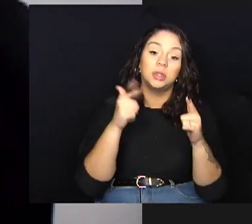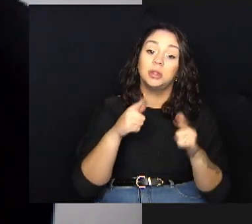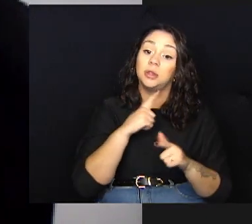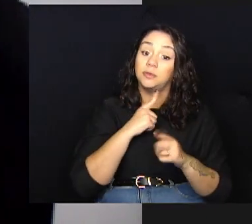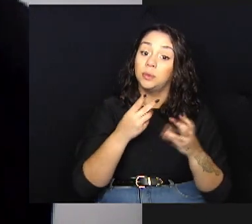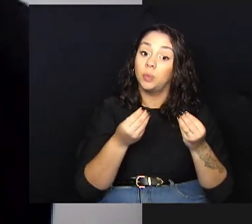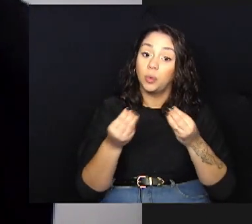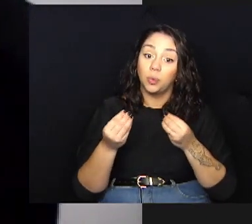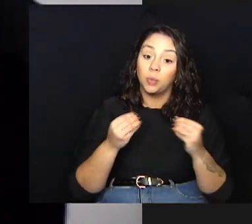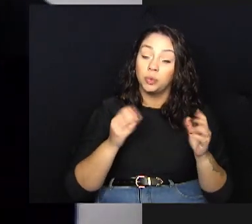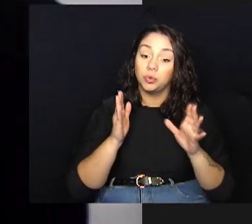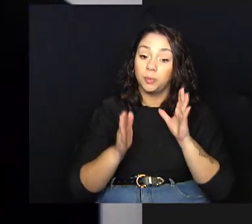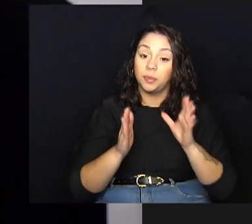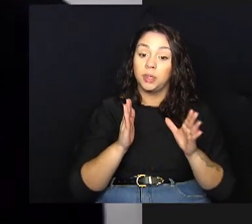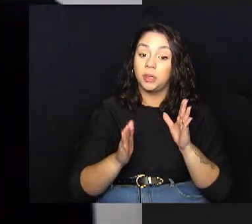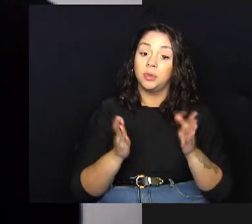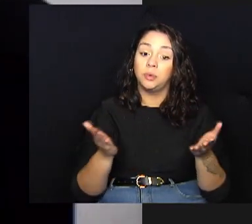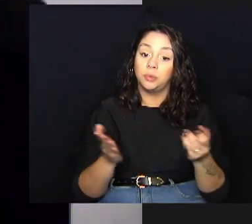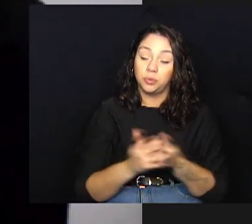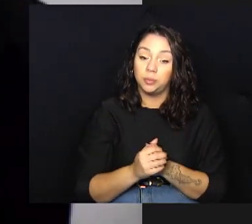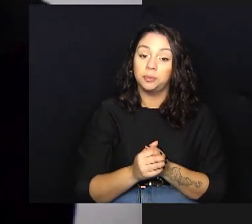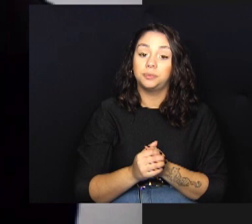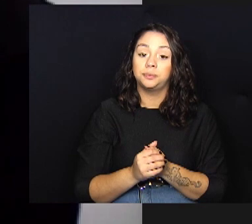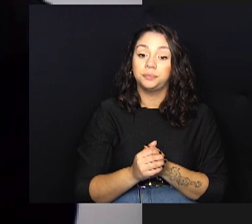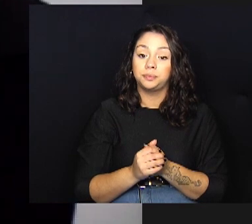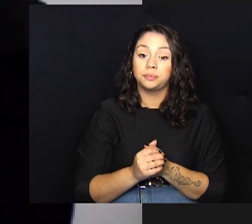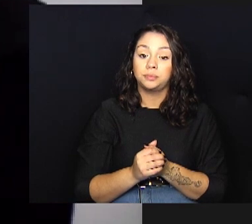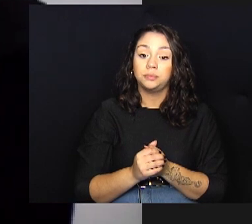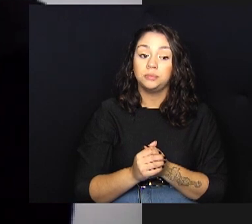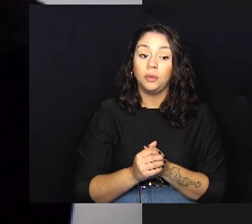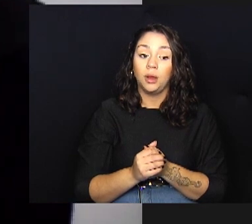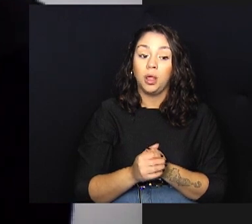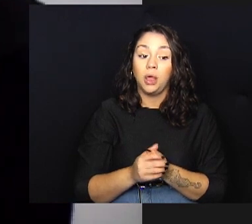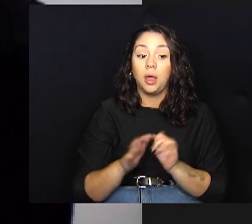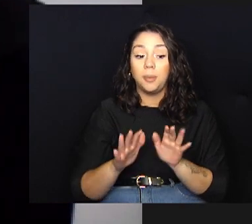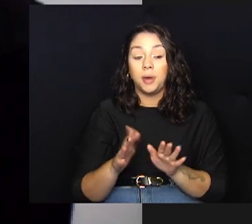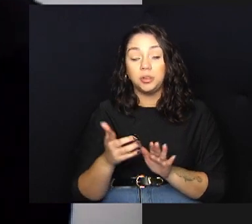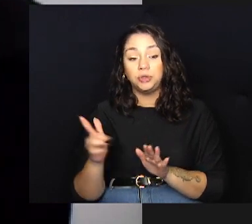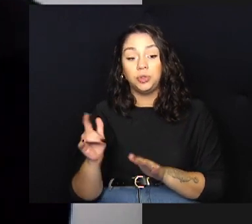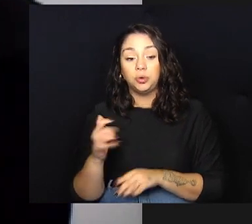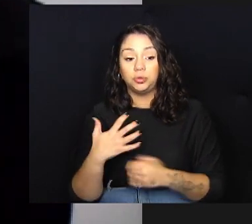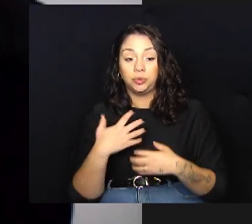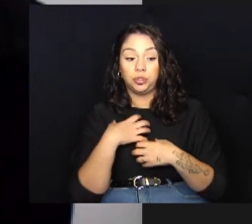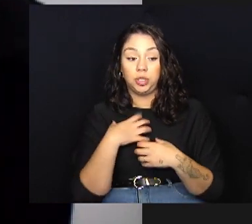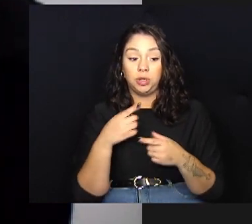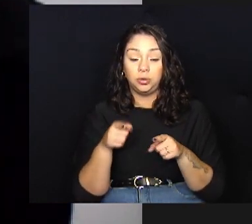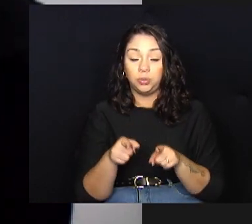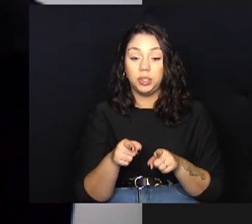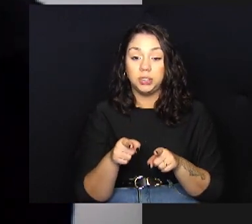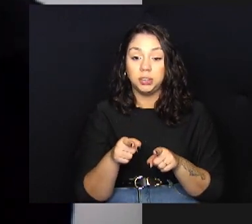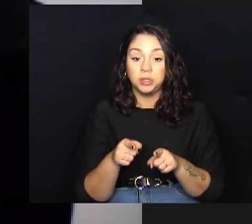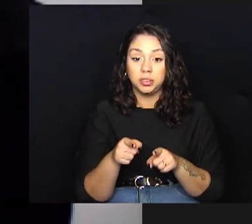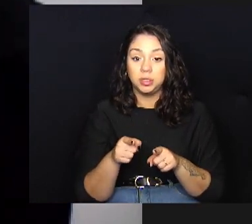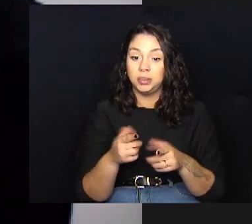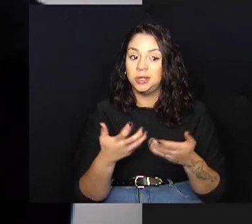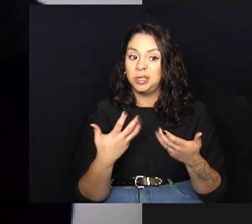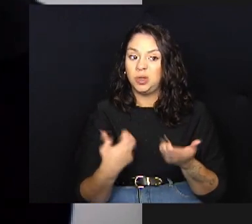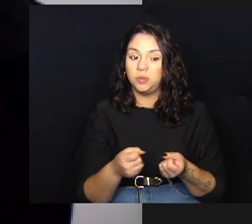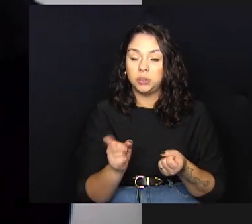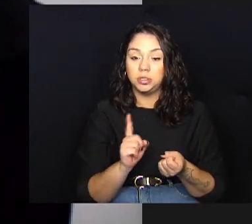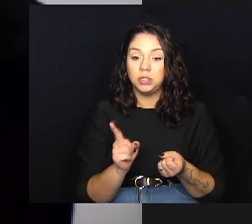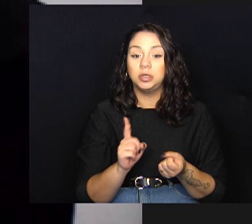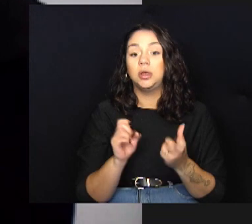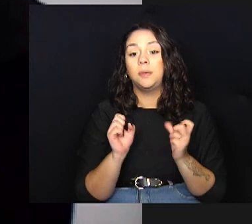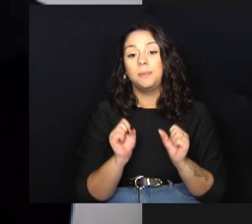também aí durante esse período né mas de certa forma esse esse essa recusa ela pode